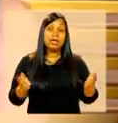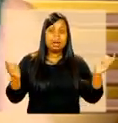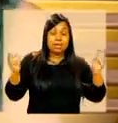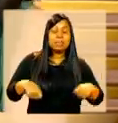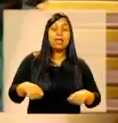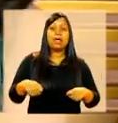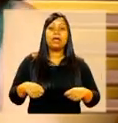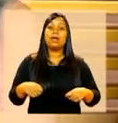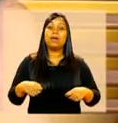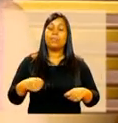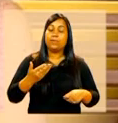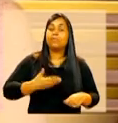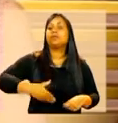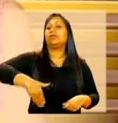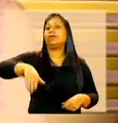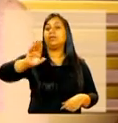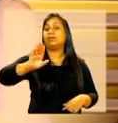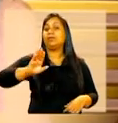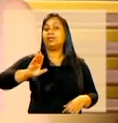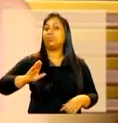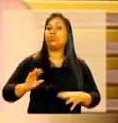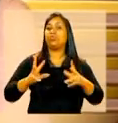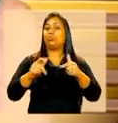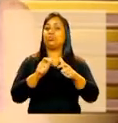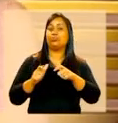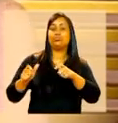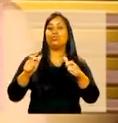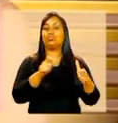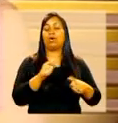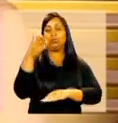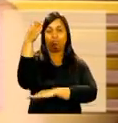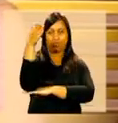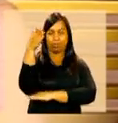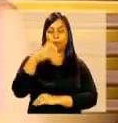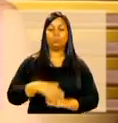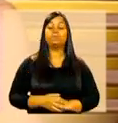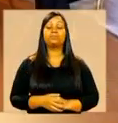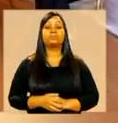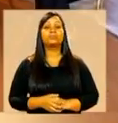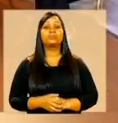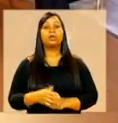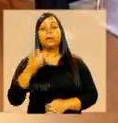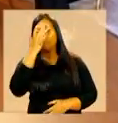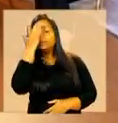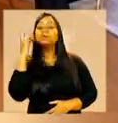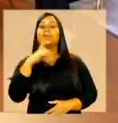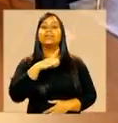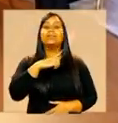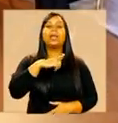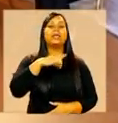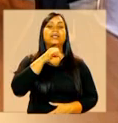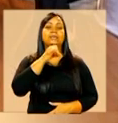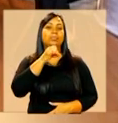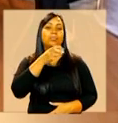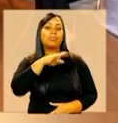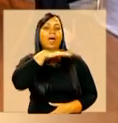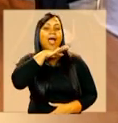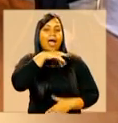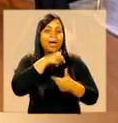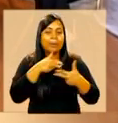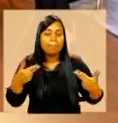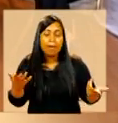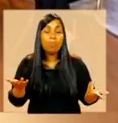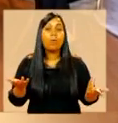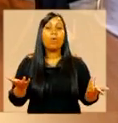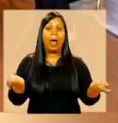ele poder fluir por todos os espaços do hotel, entendeu? E quem tem animal, muita gente tem animal,